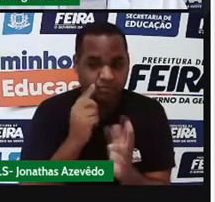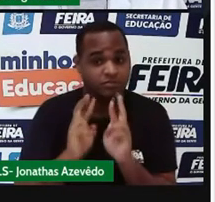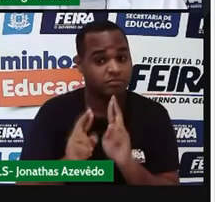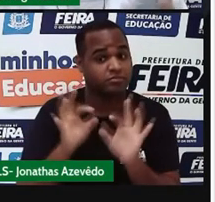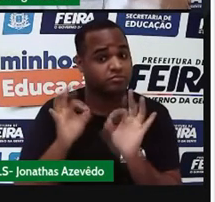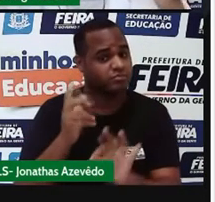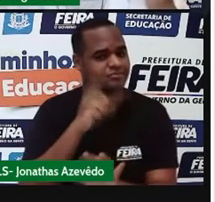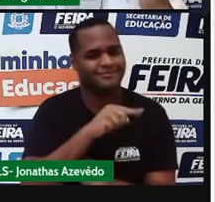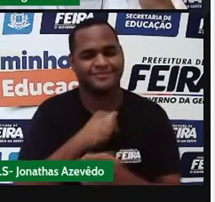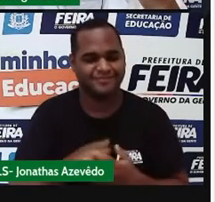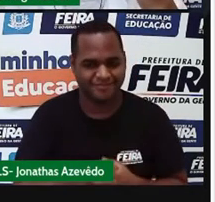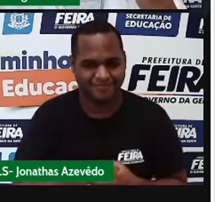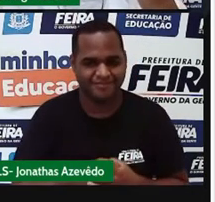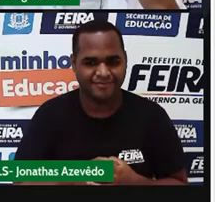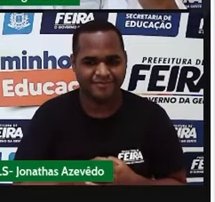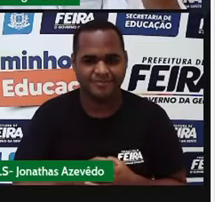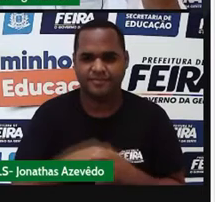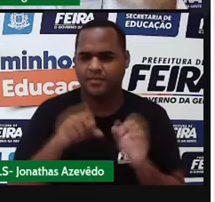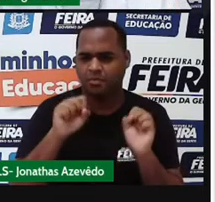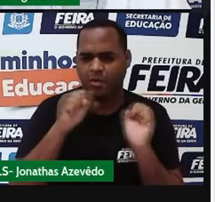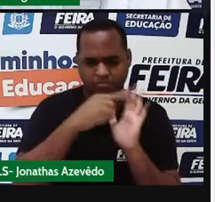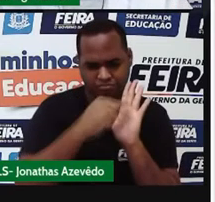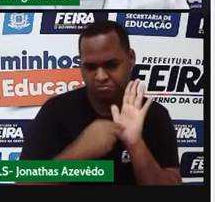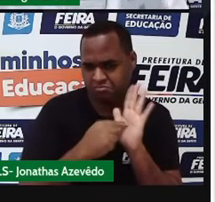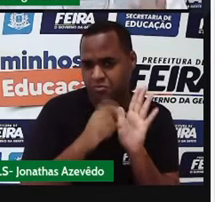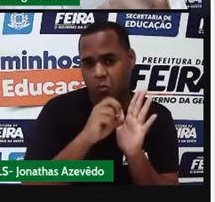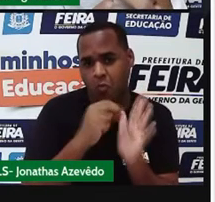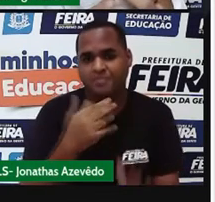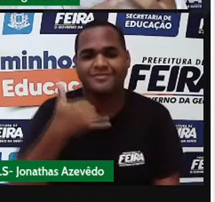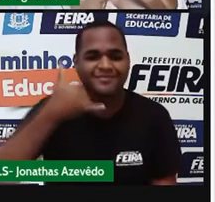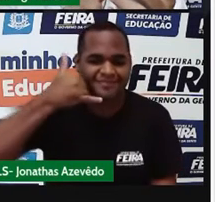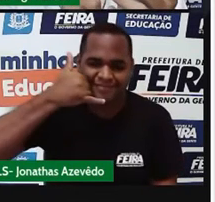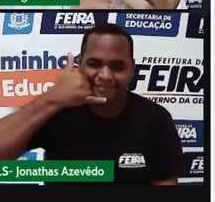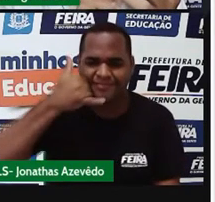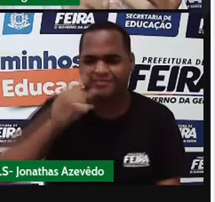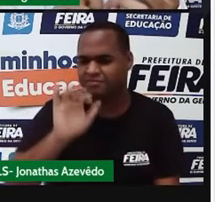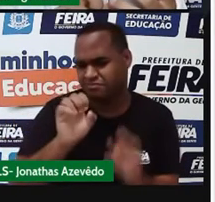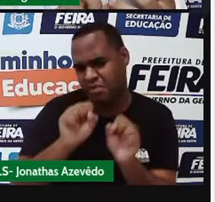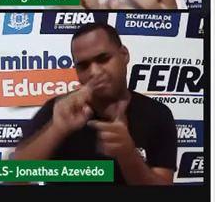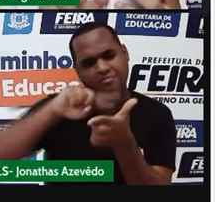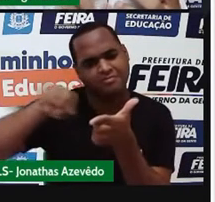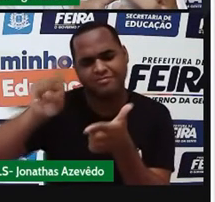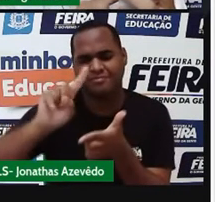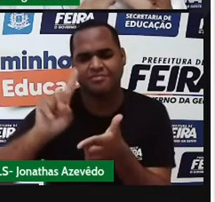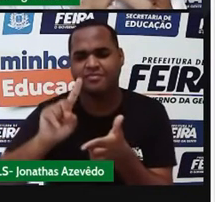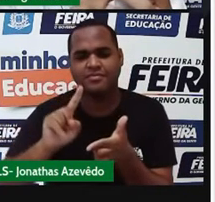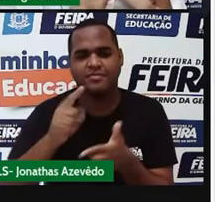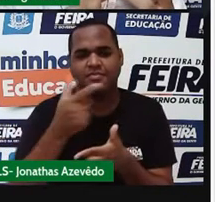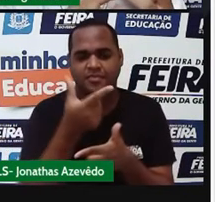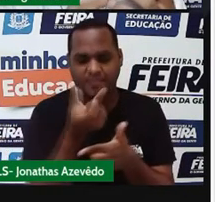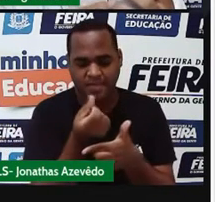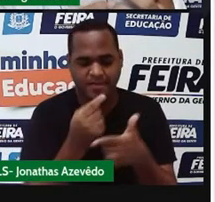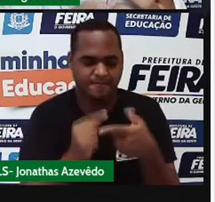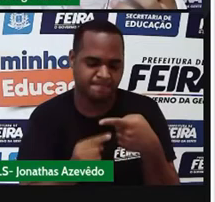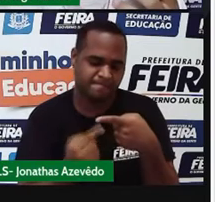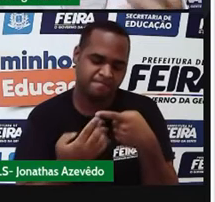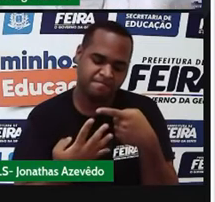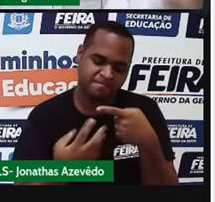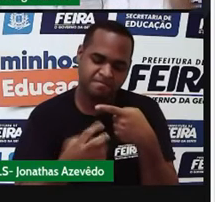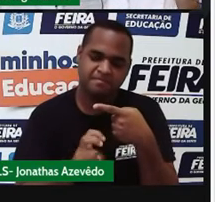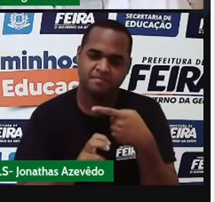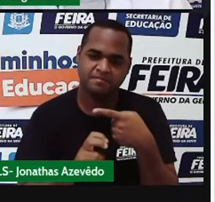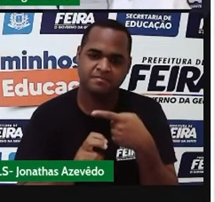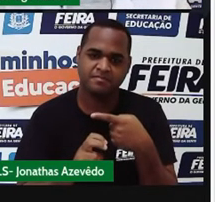que tal né então pode ser um calculadora de celular não tem problema 26 dividido por 45